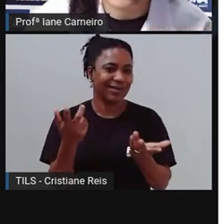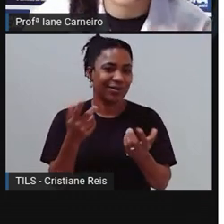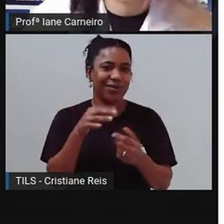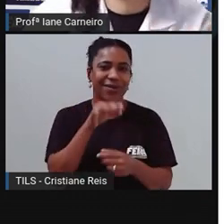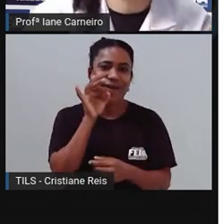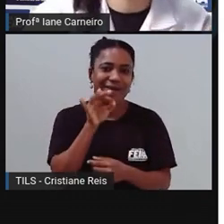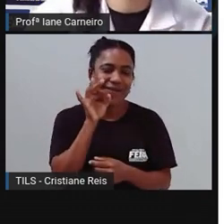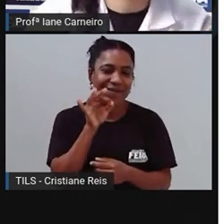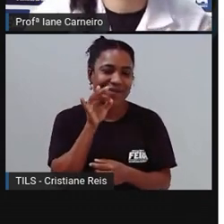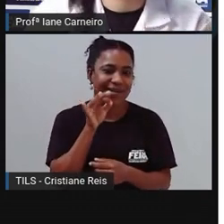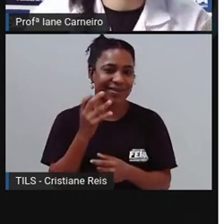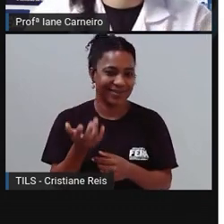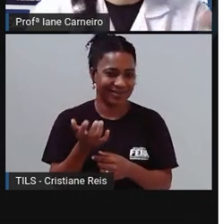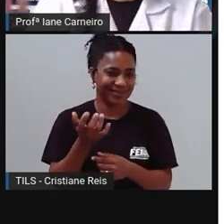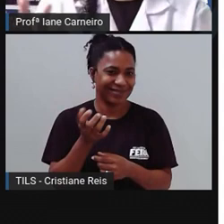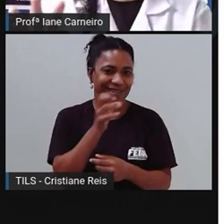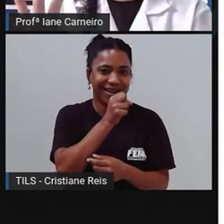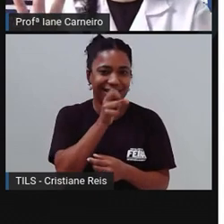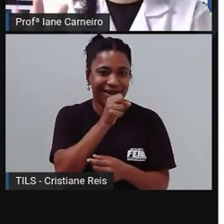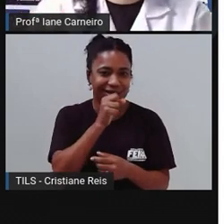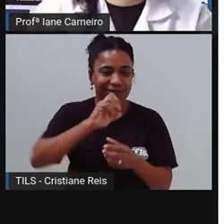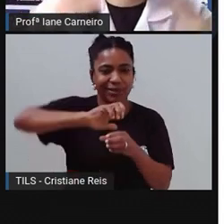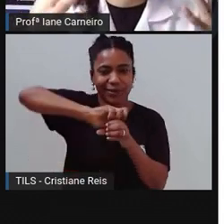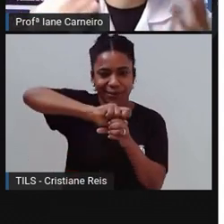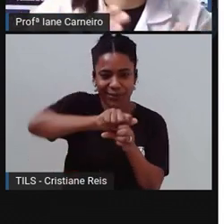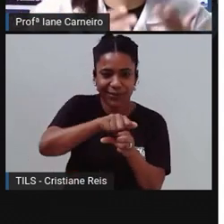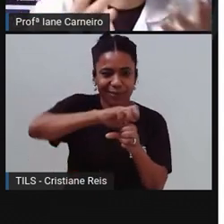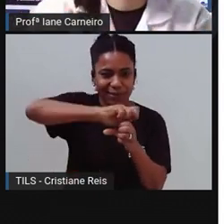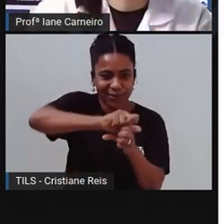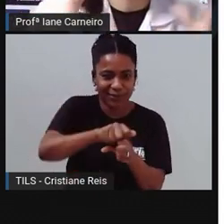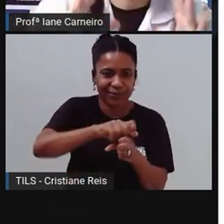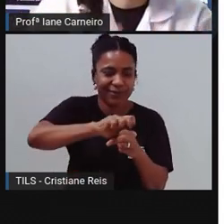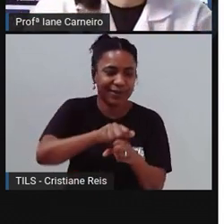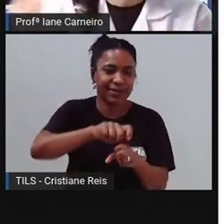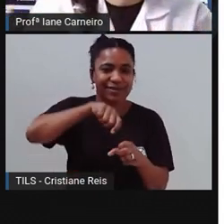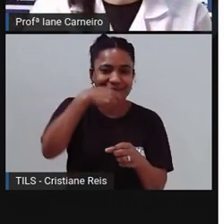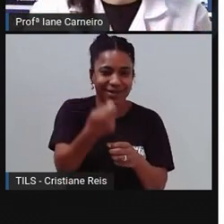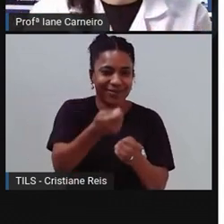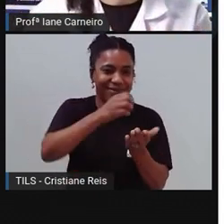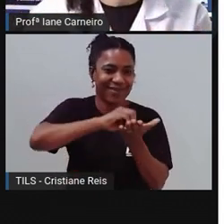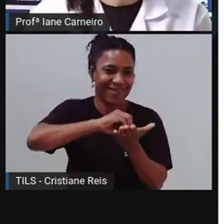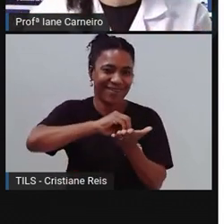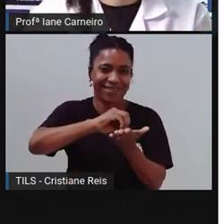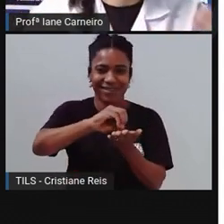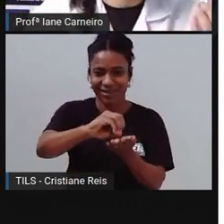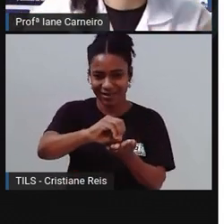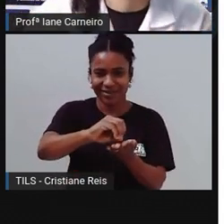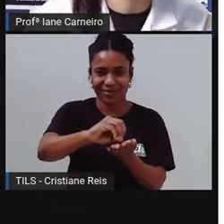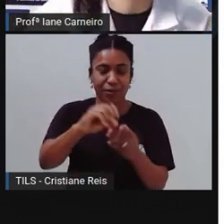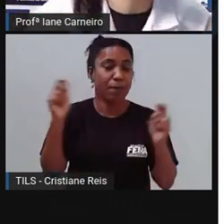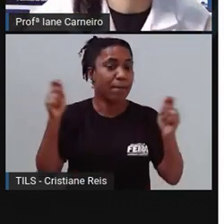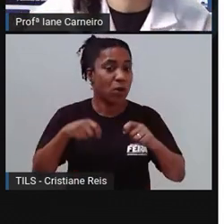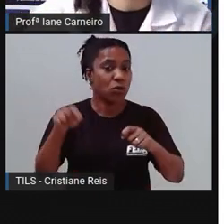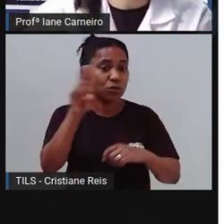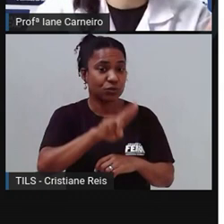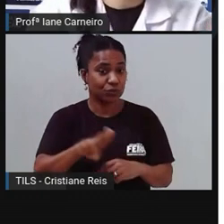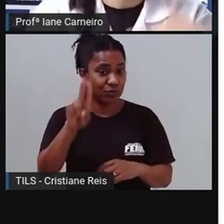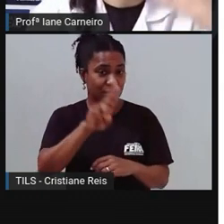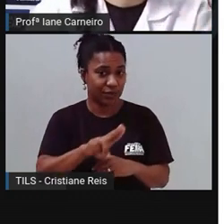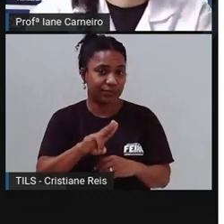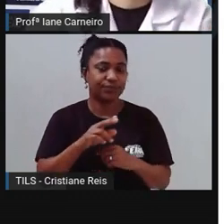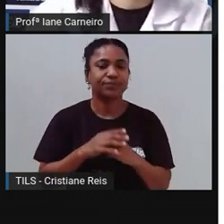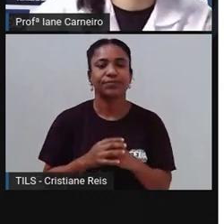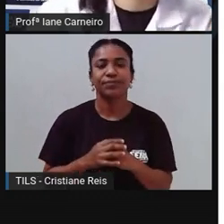a casca da laranja, por exemplo, são materiais orgânicos, a gente pode reutilizar. Como a Pró explicou para vocês, a gente